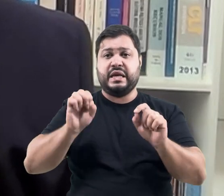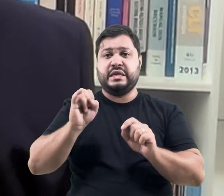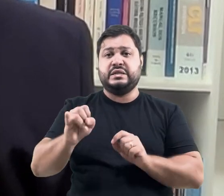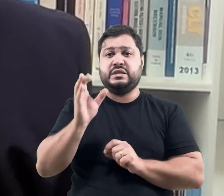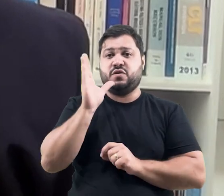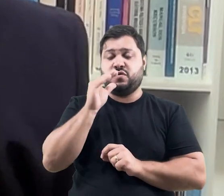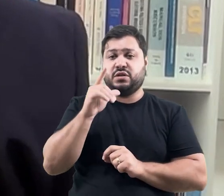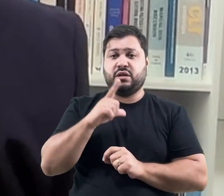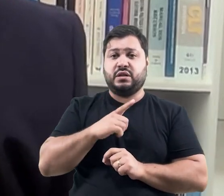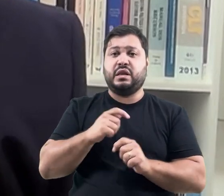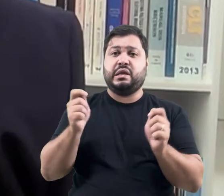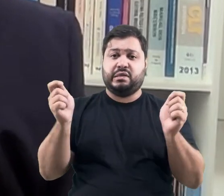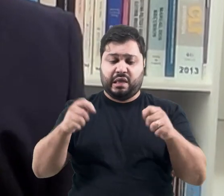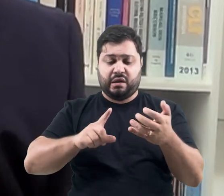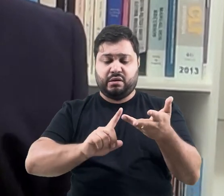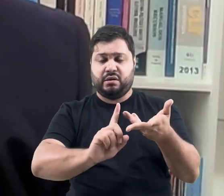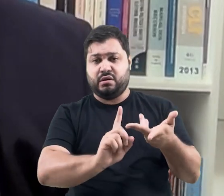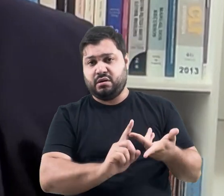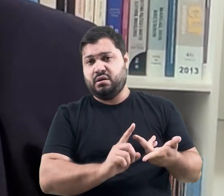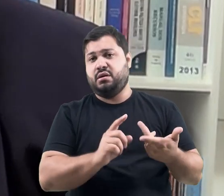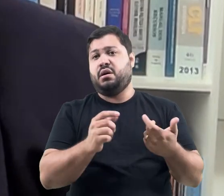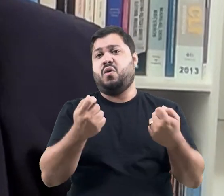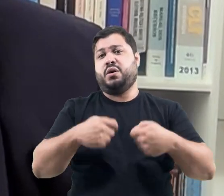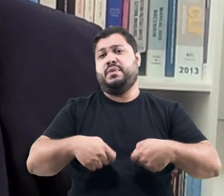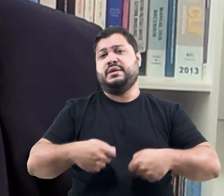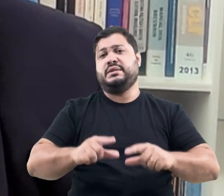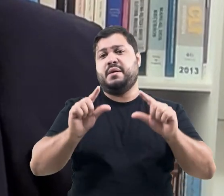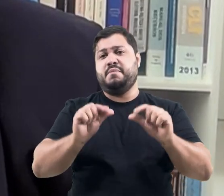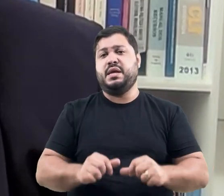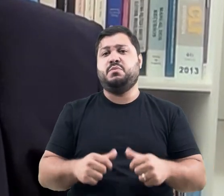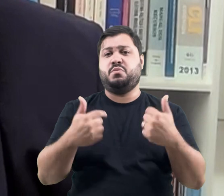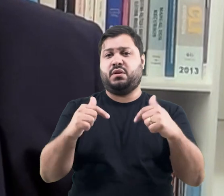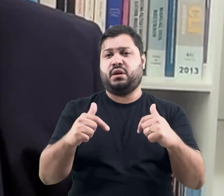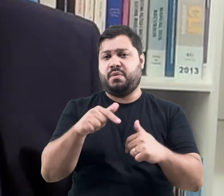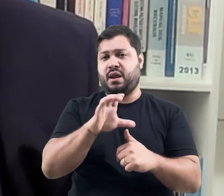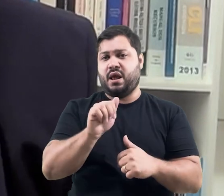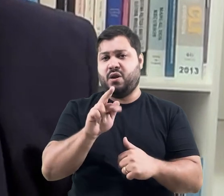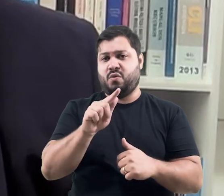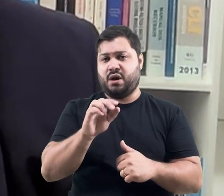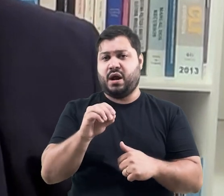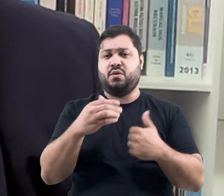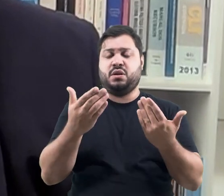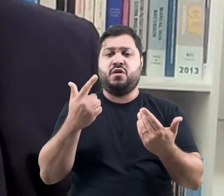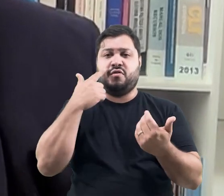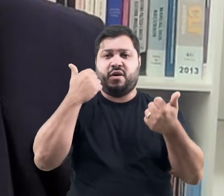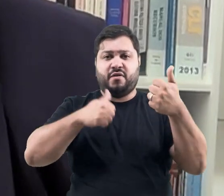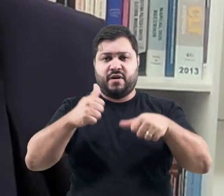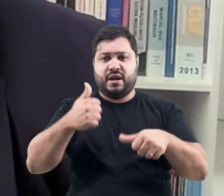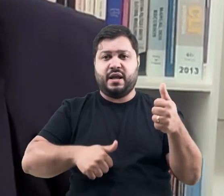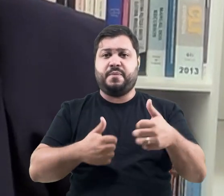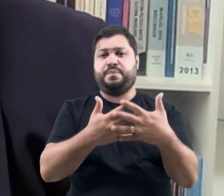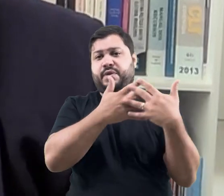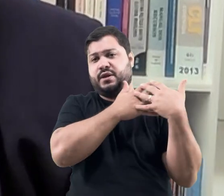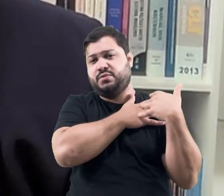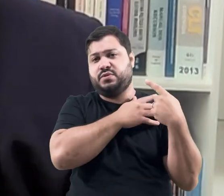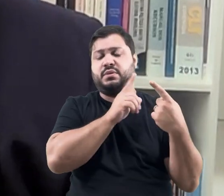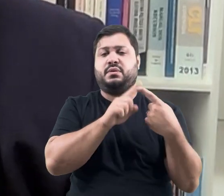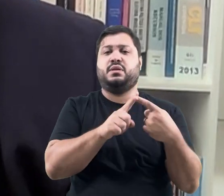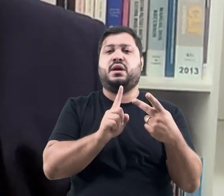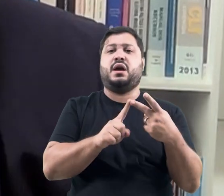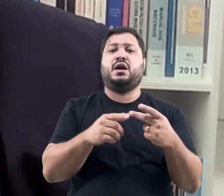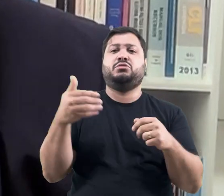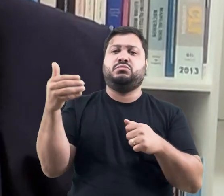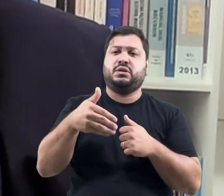vai avaliar se aquele servidor ele tem aptidão, as aptidões mínimas necessárias para assumir aquele cargo. Então, ele vai